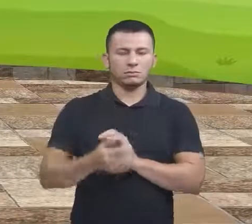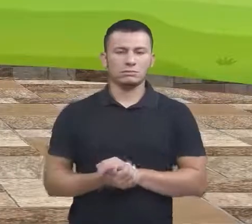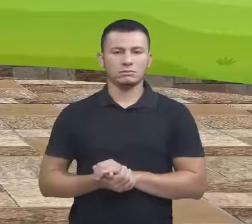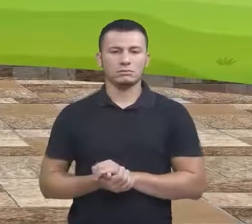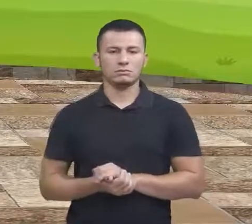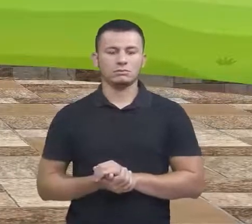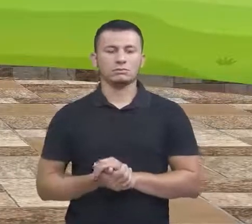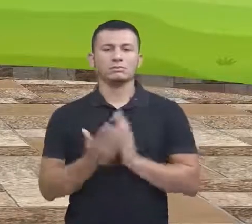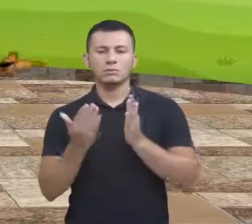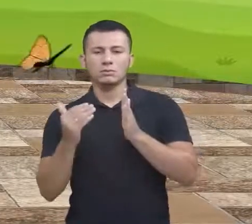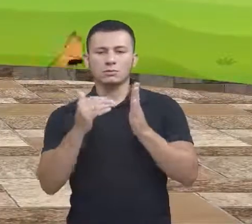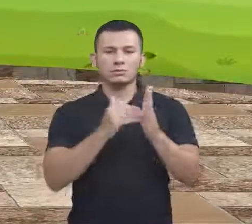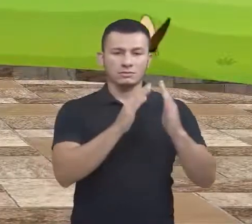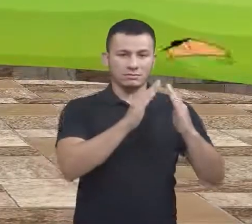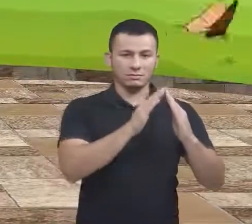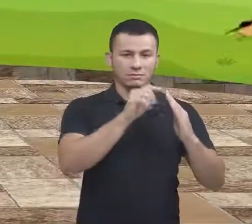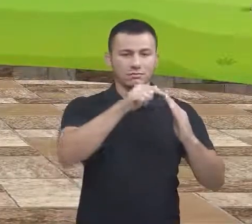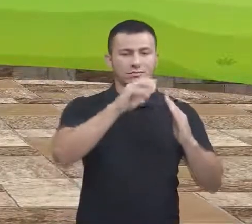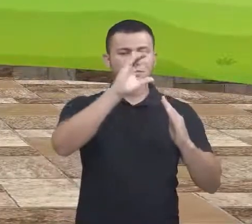no sem